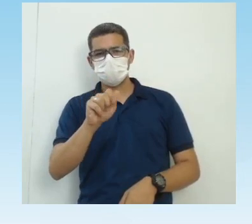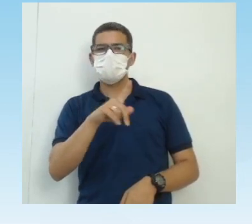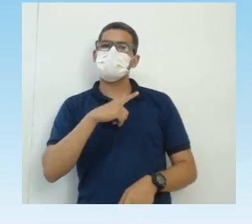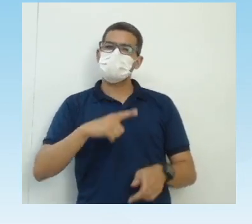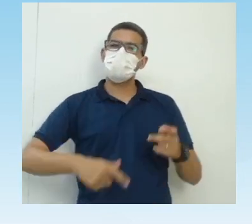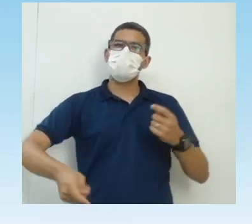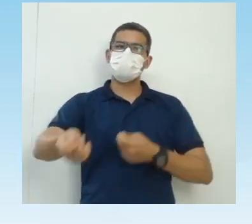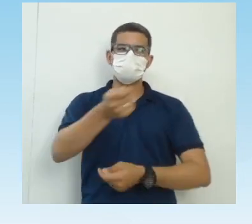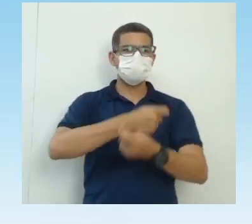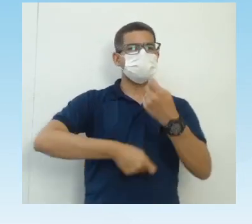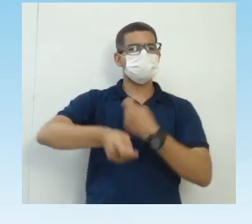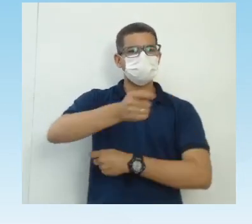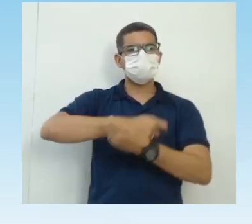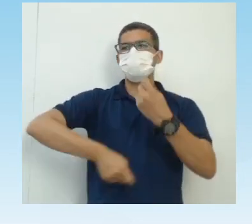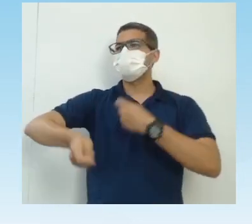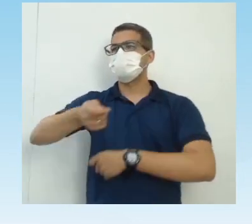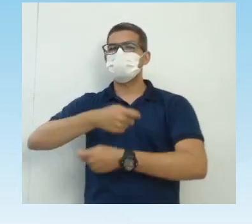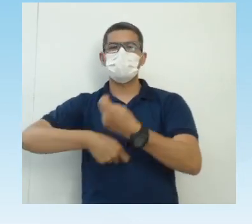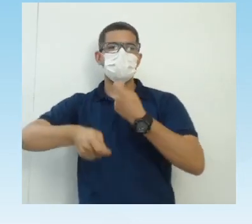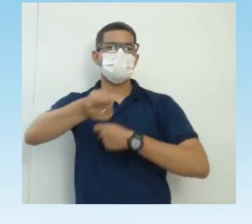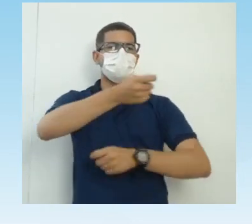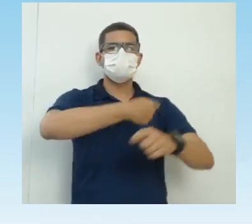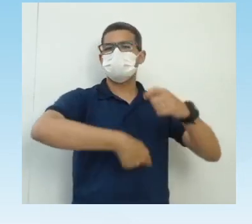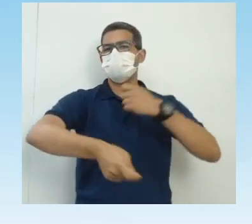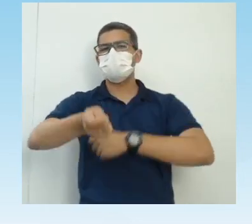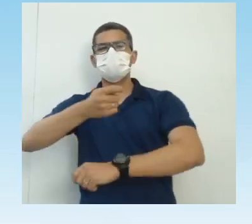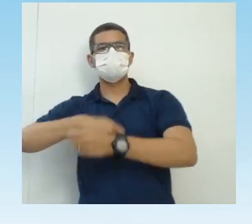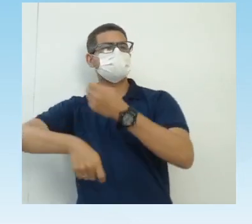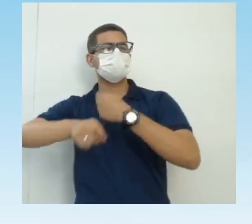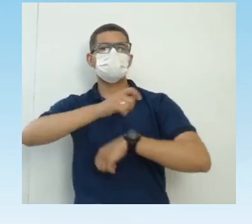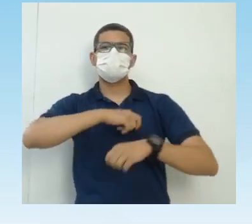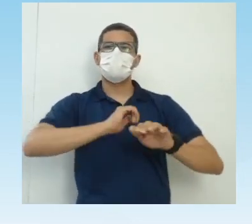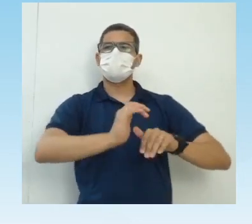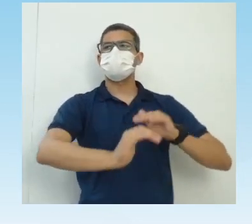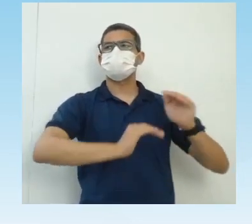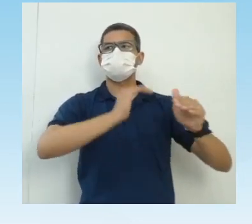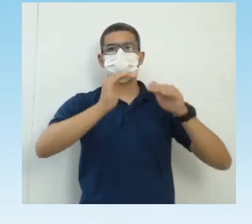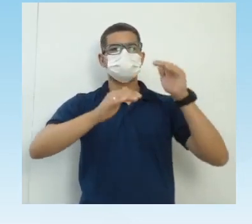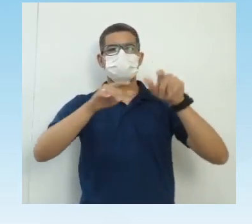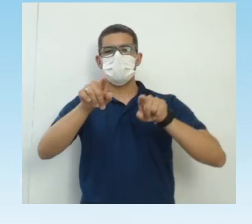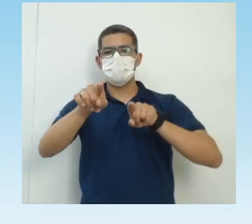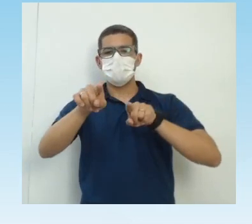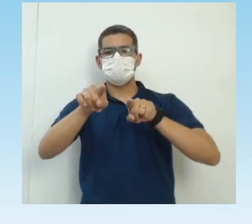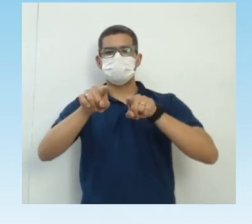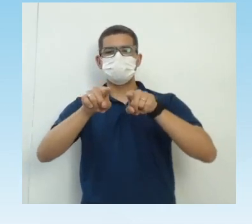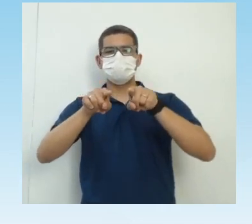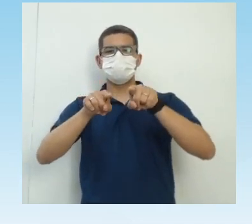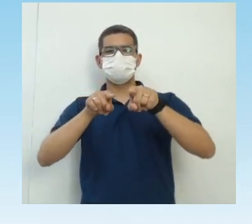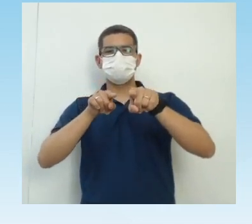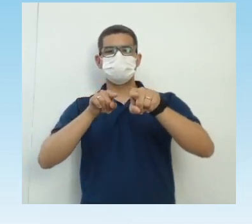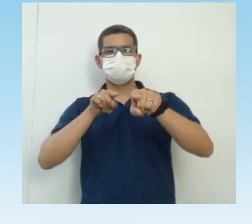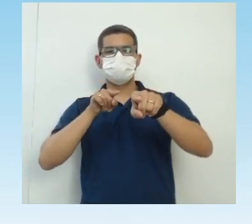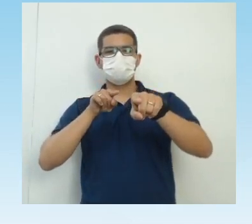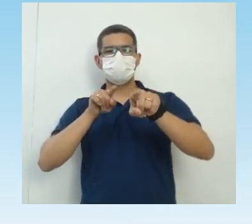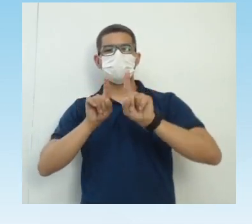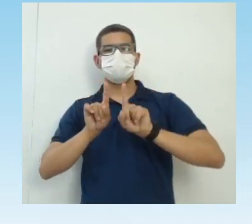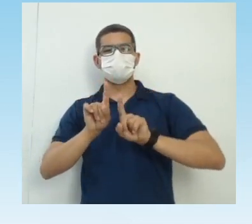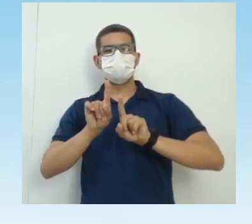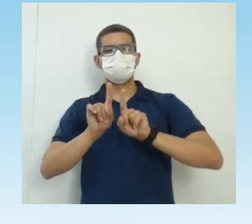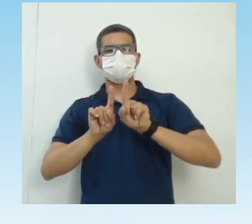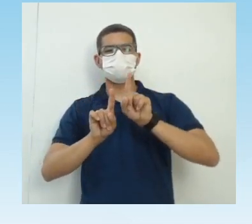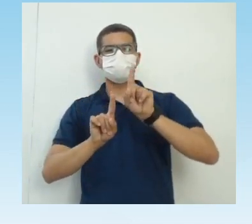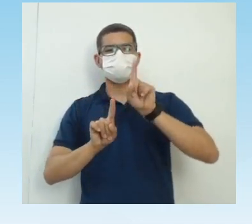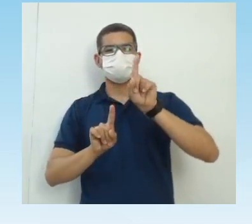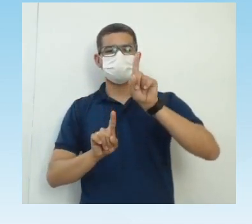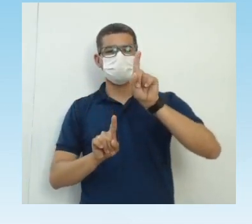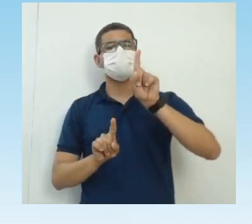comércio. Né? E vai aqui, o comércio vai só progredindo. Então, enquanto um vai declinando, o outro vai ascendendo. Um vai negociando,